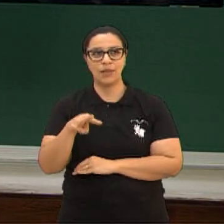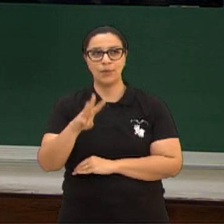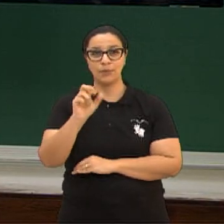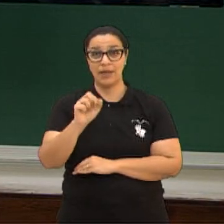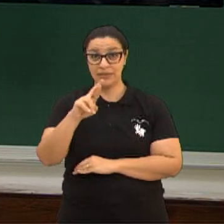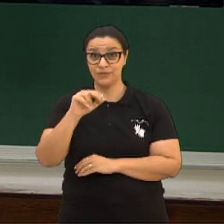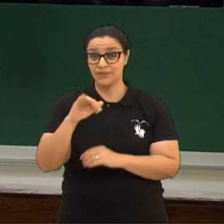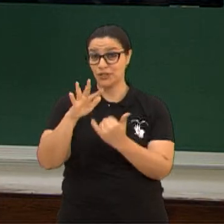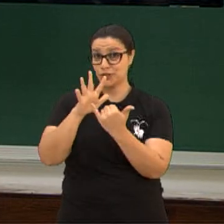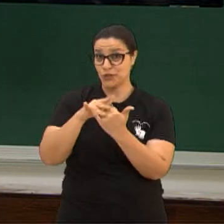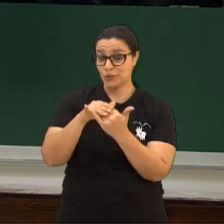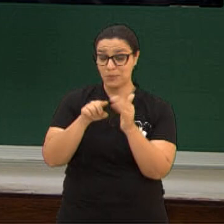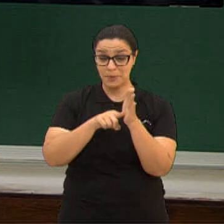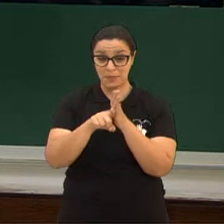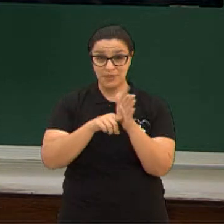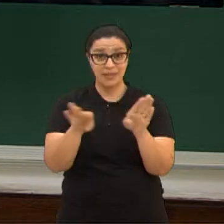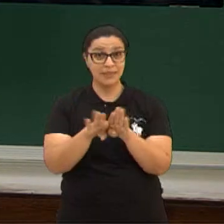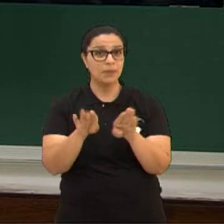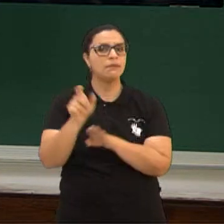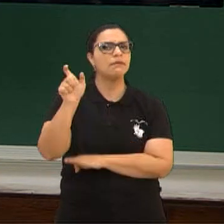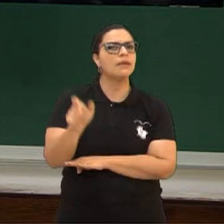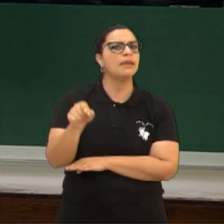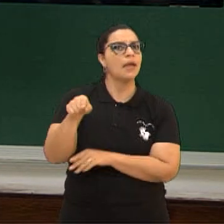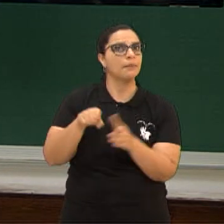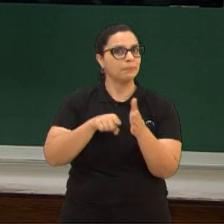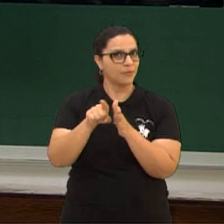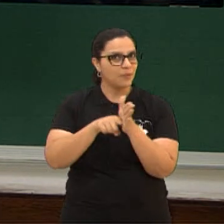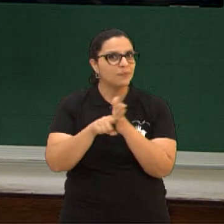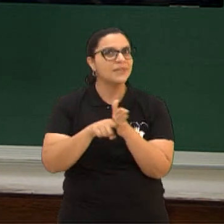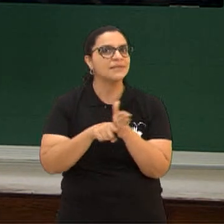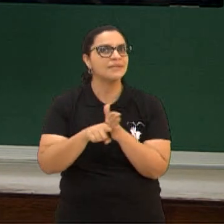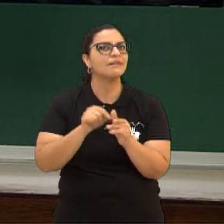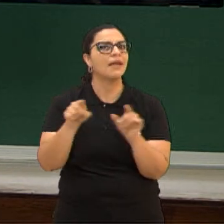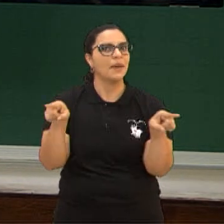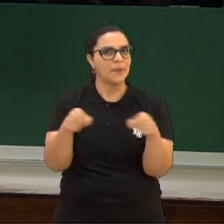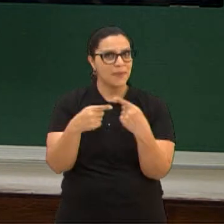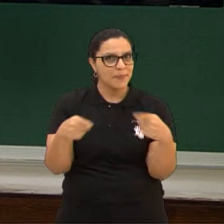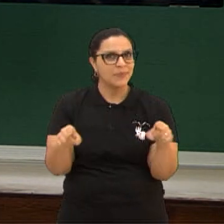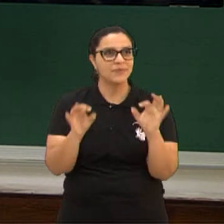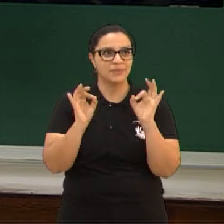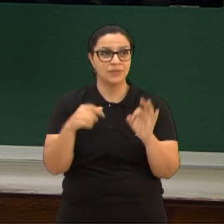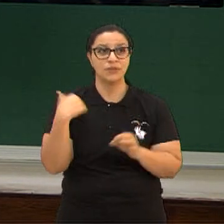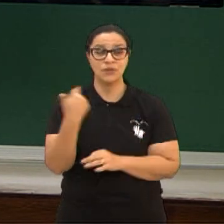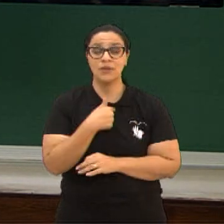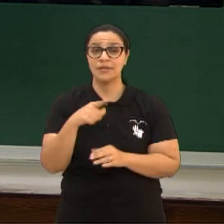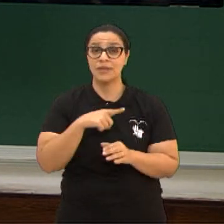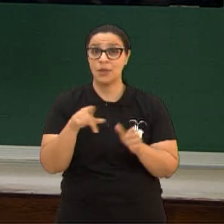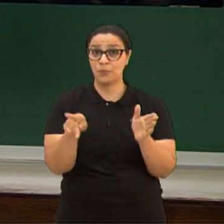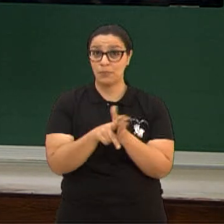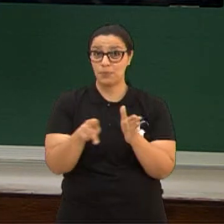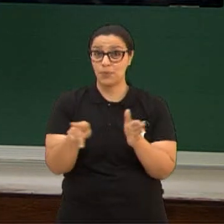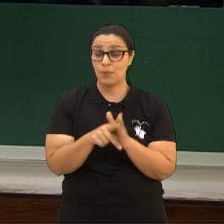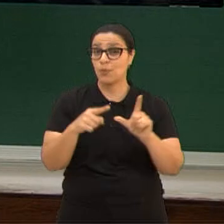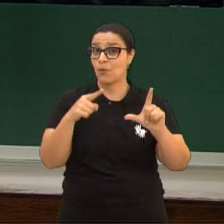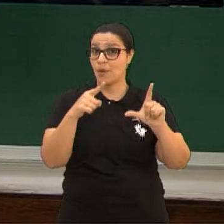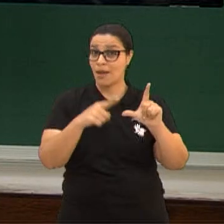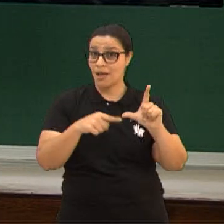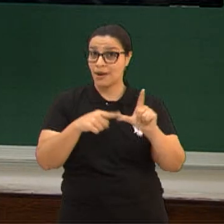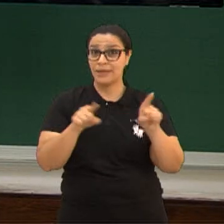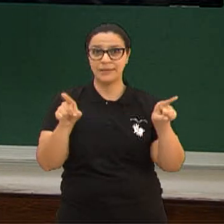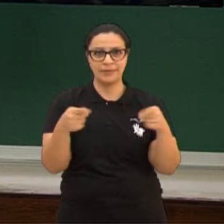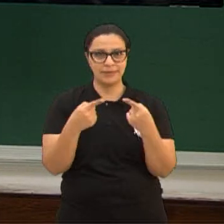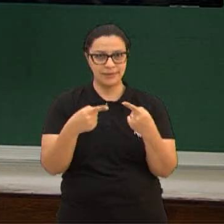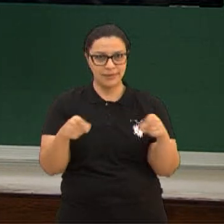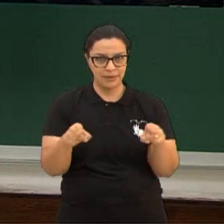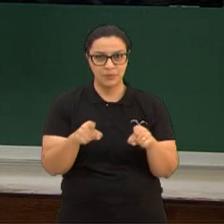lá no YouTube depois, quando terminar a aula, procurar essa musiquinha. E nós temos aqui, então, a letra